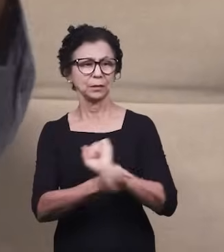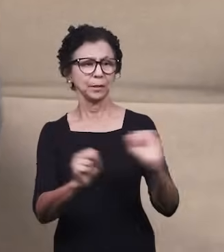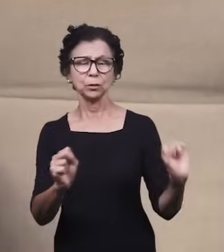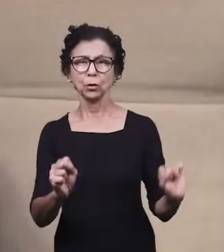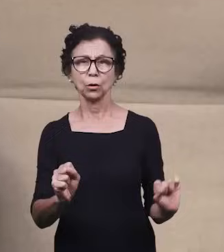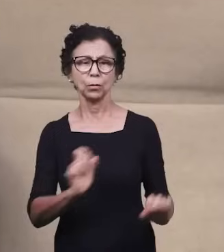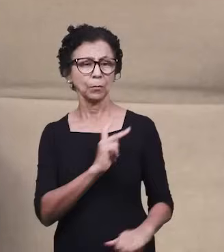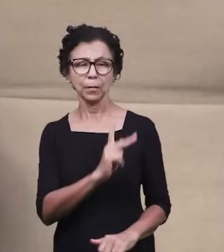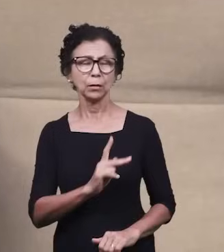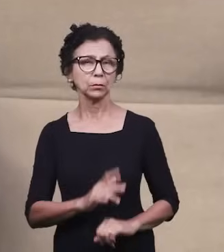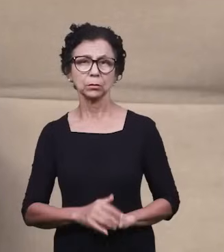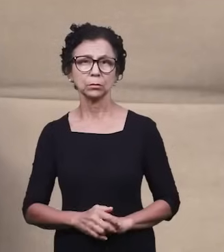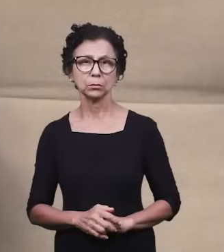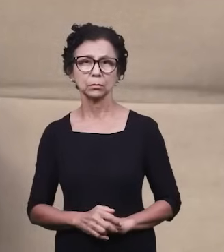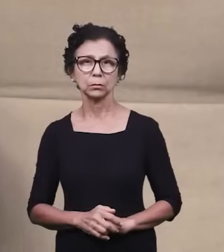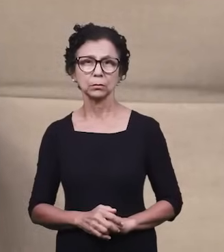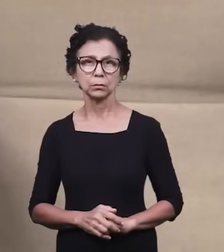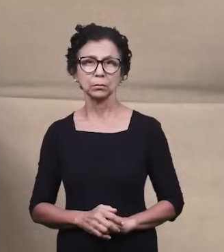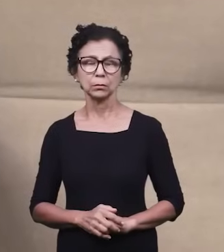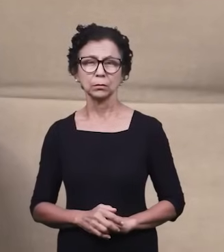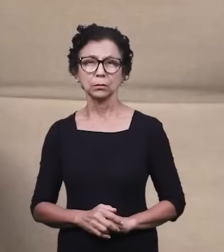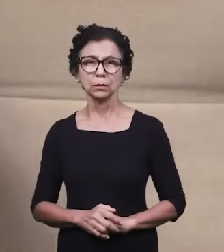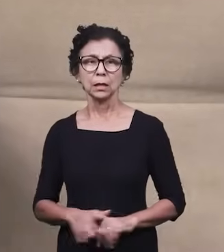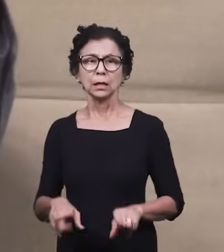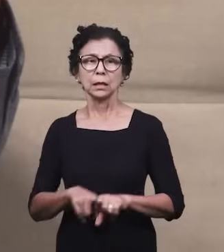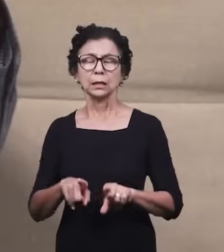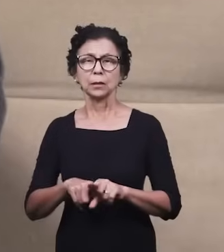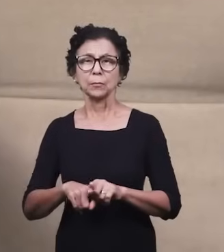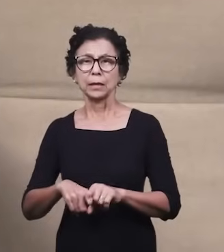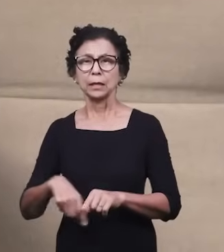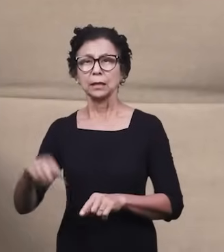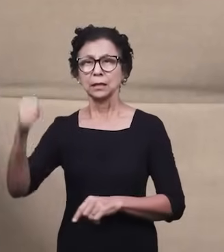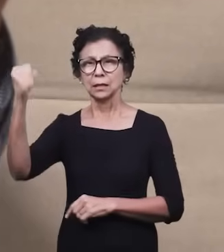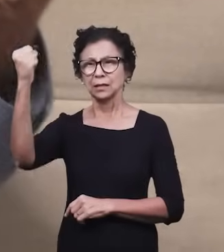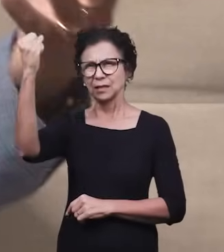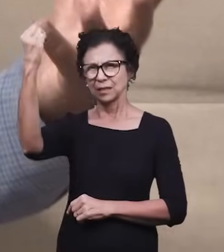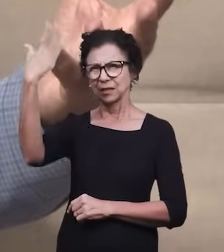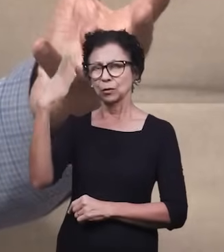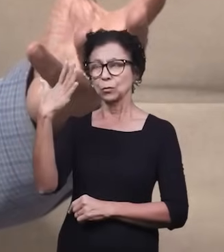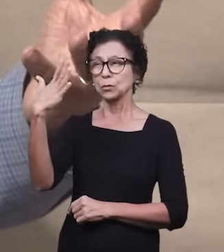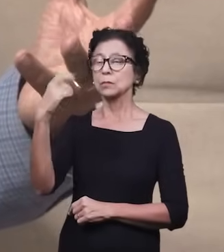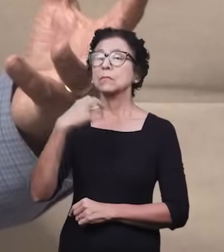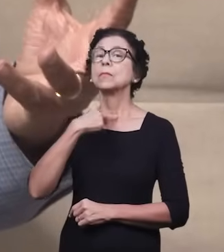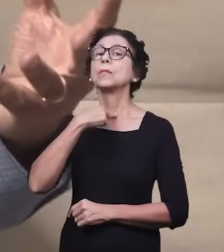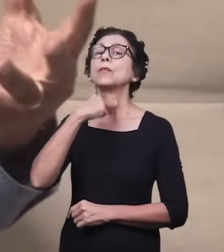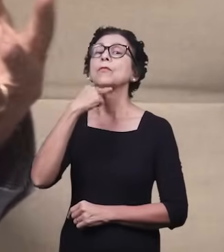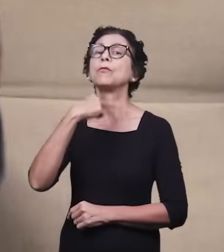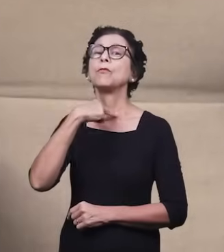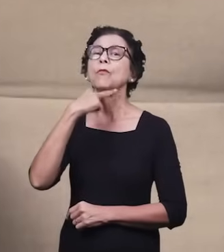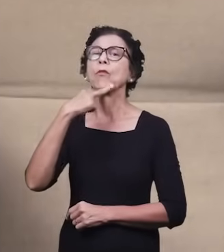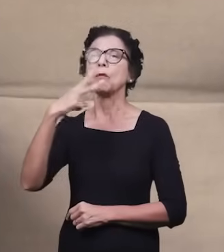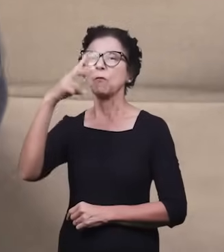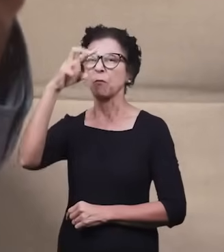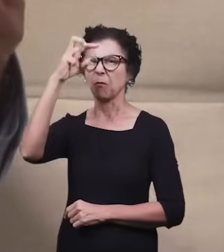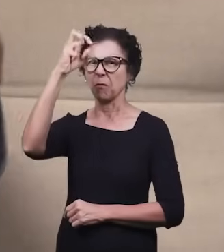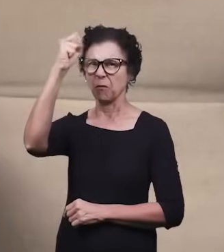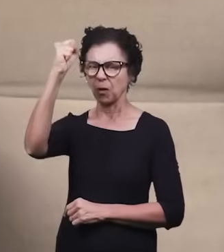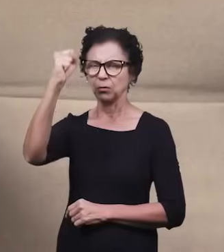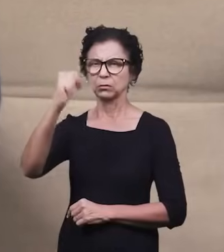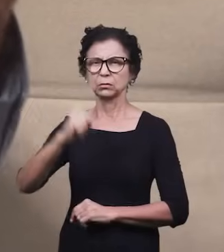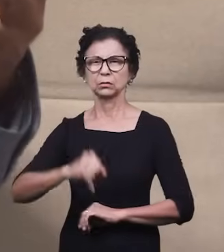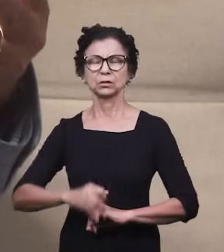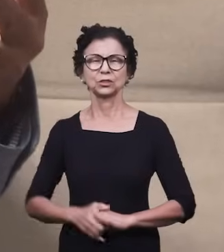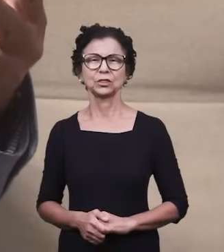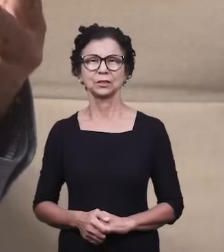vida de Paulo. E não só isso. Da luz saiu uma voz, porque essa luz é viva. É a voz da vida, é a voz